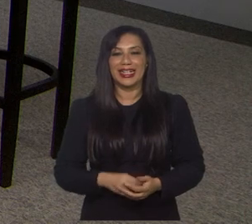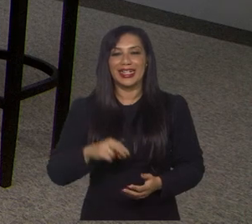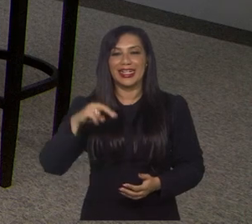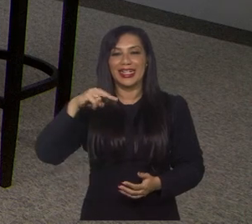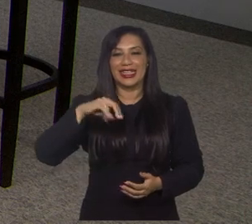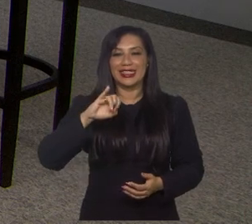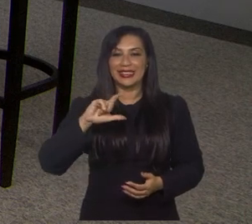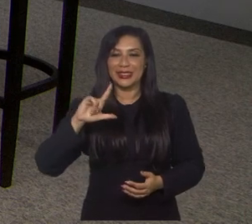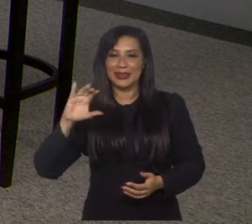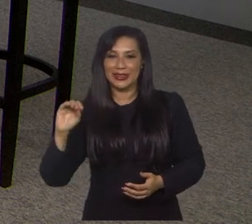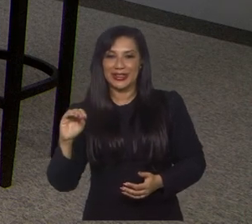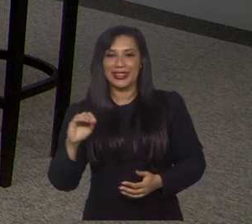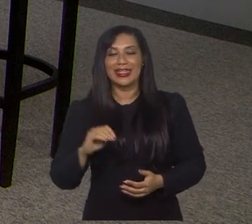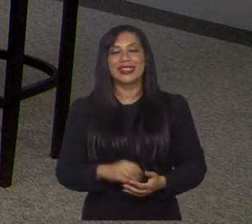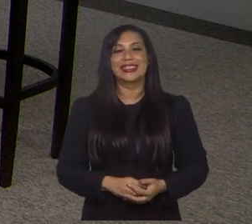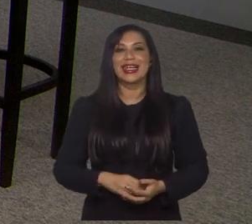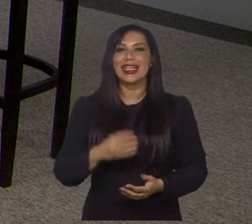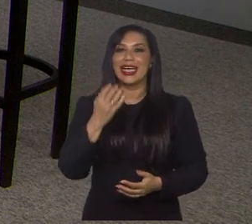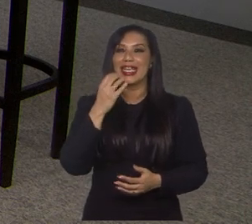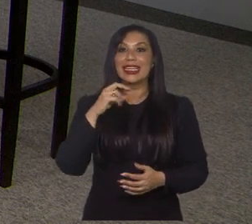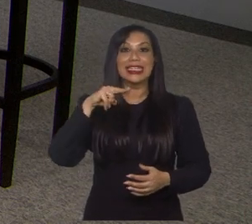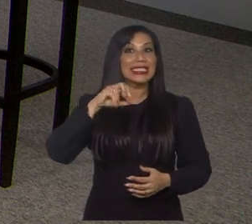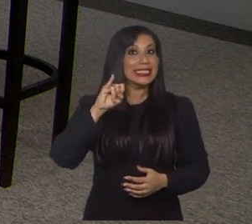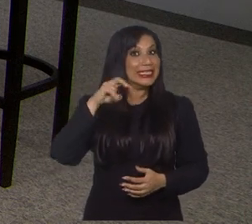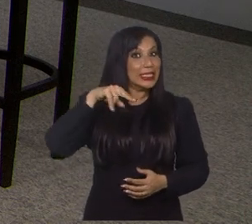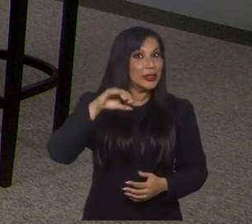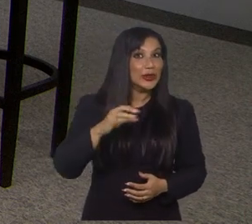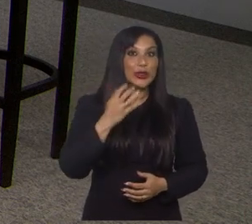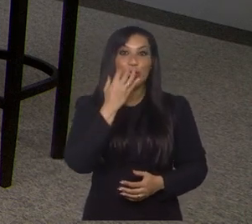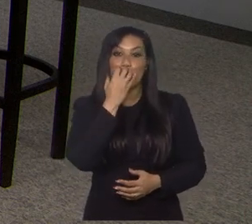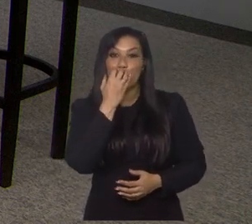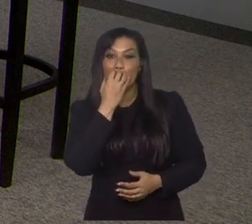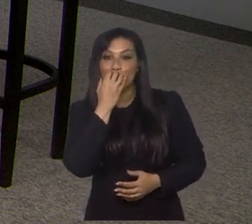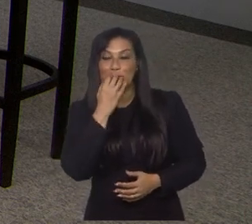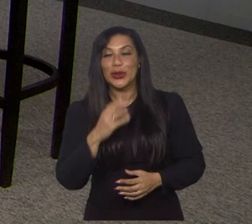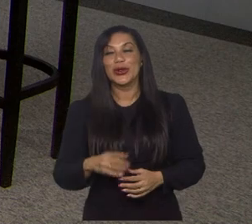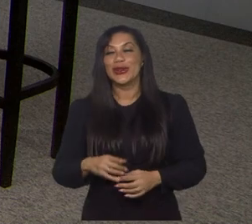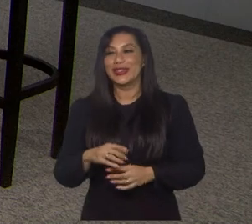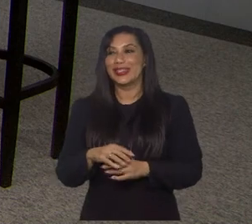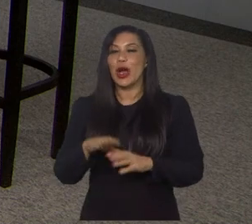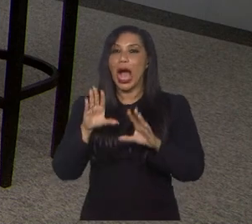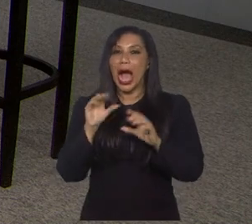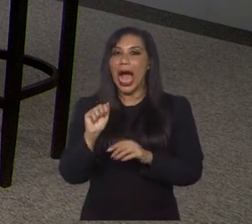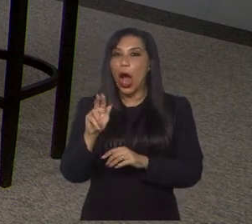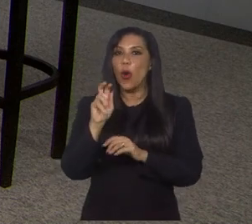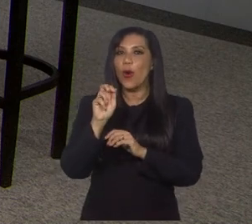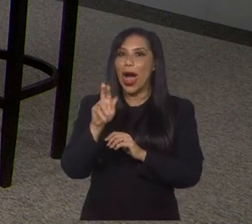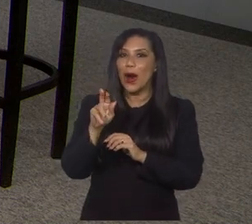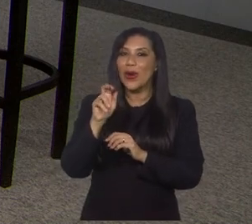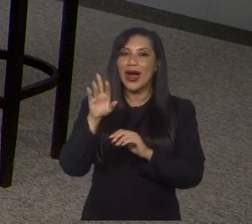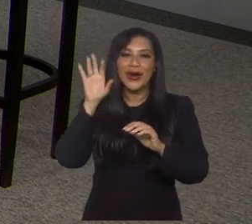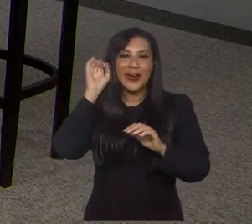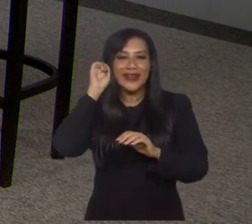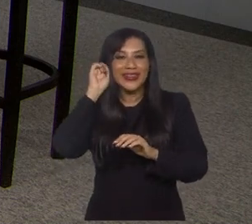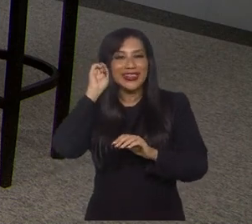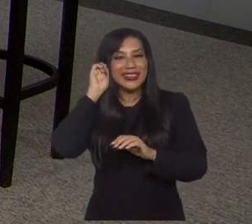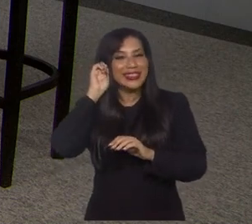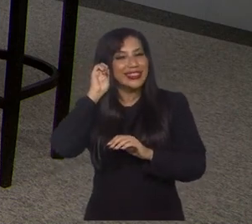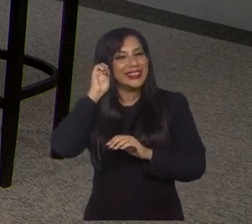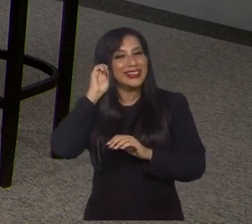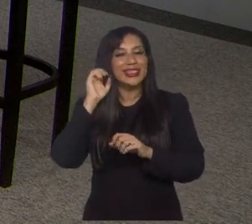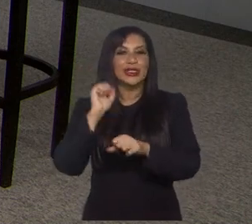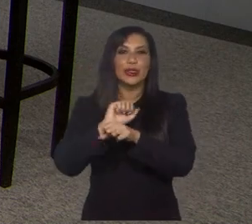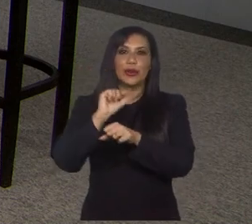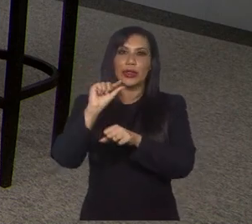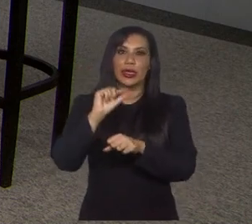É Nino. Deixa eu notar aqui. É Nino. Nino vai ser silenciado pela mamãe. Um pouquinho só a gente volta a falar com o